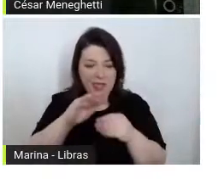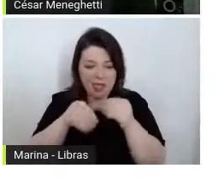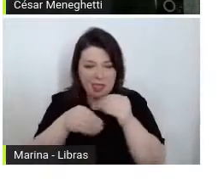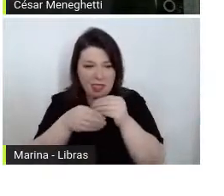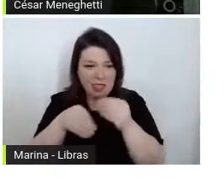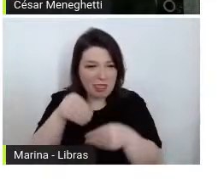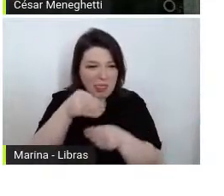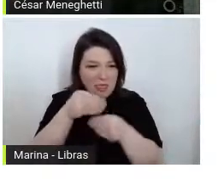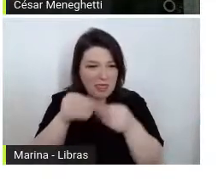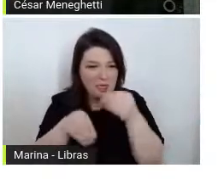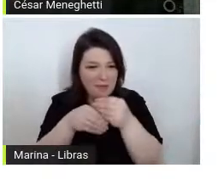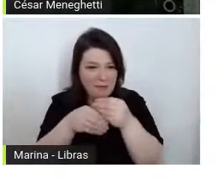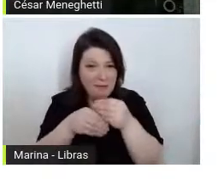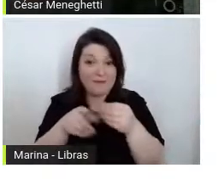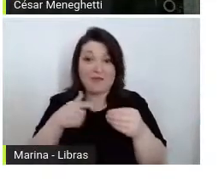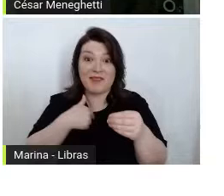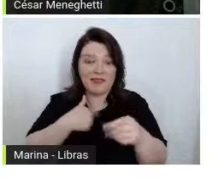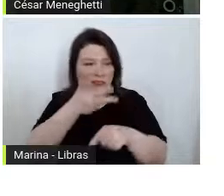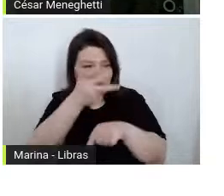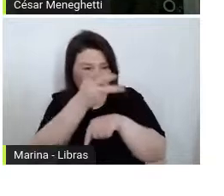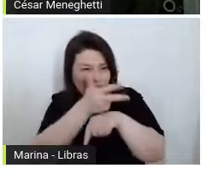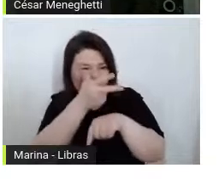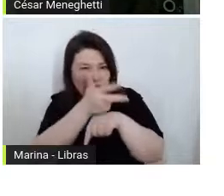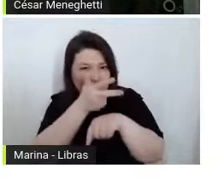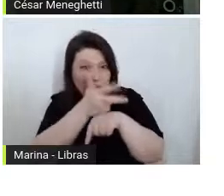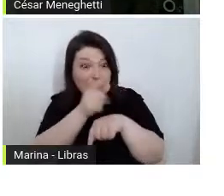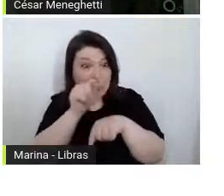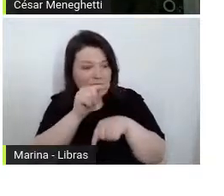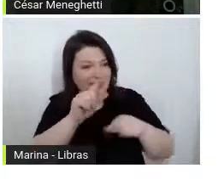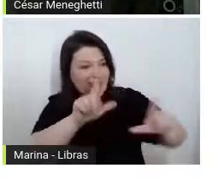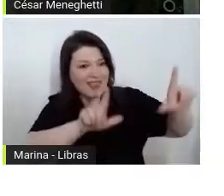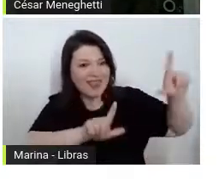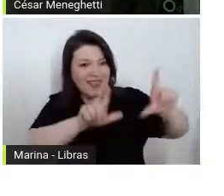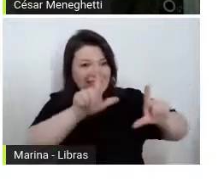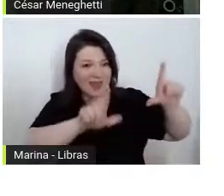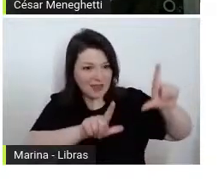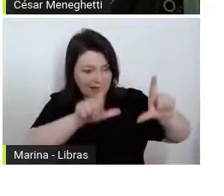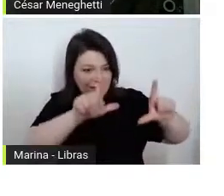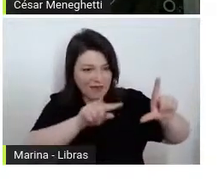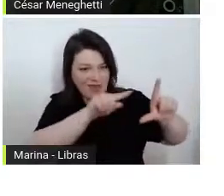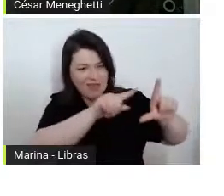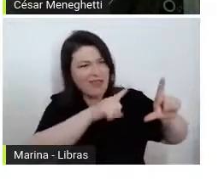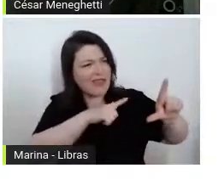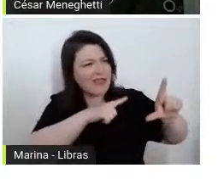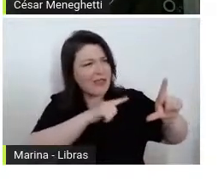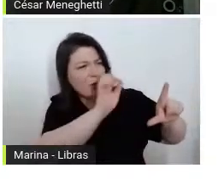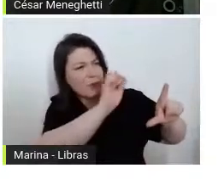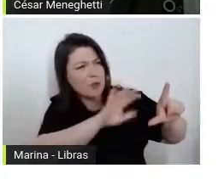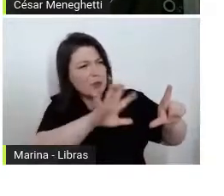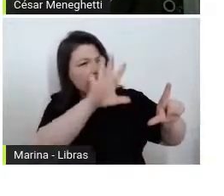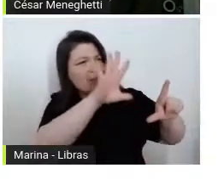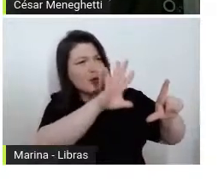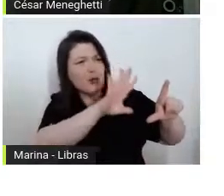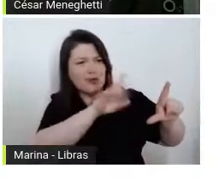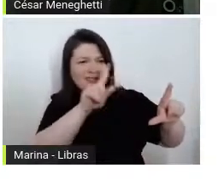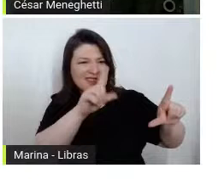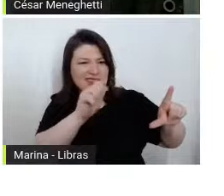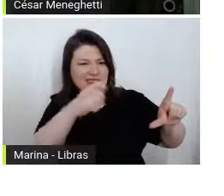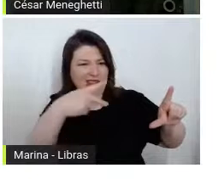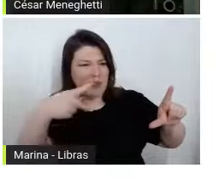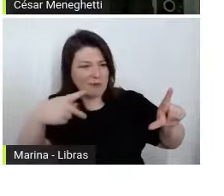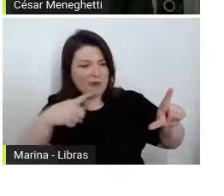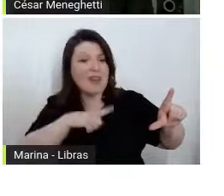peguei, refilmei uma TV com imagens de um zapping, assim, mas também uma TV